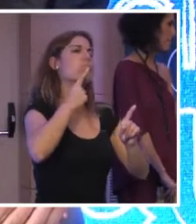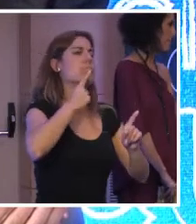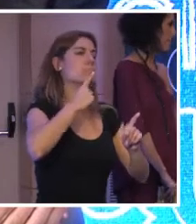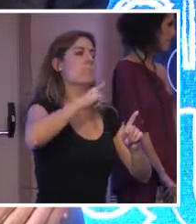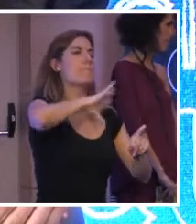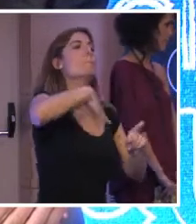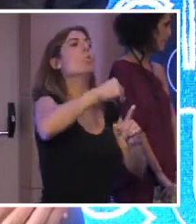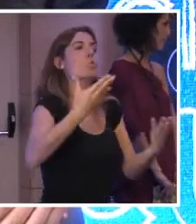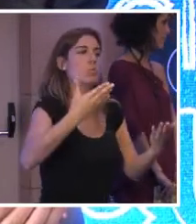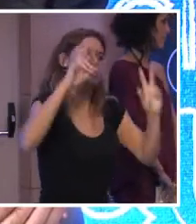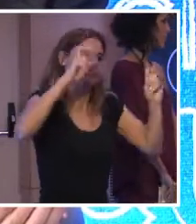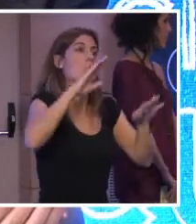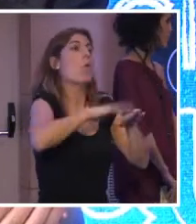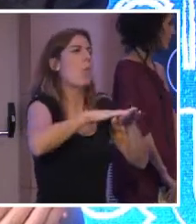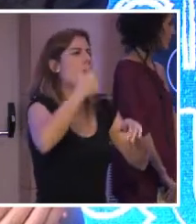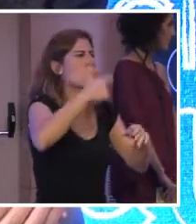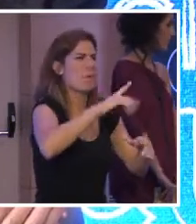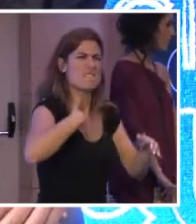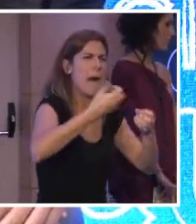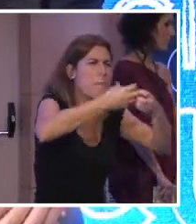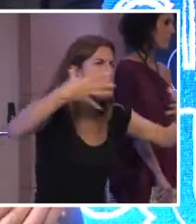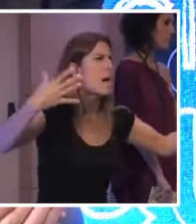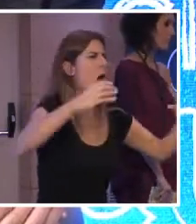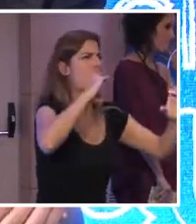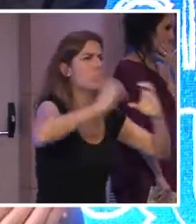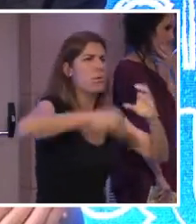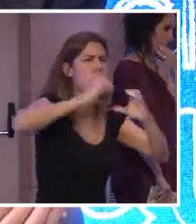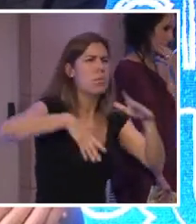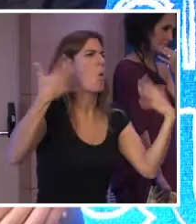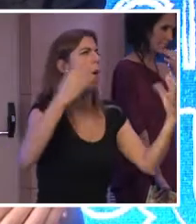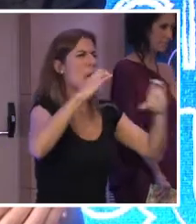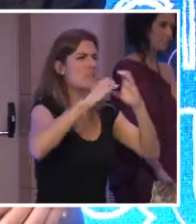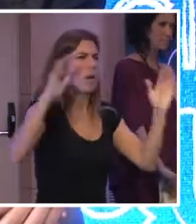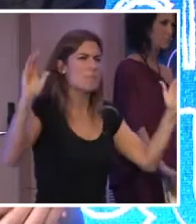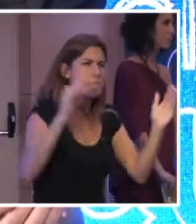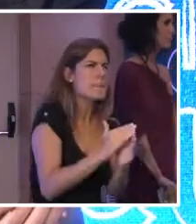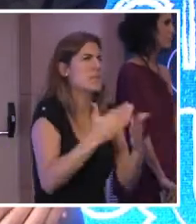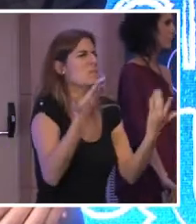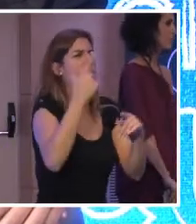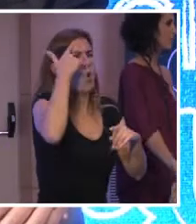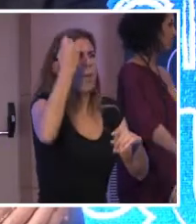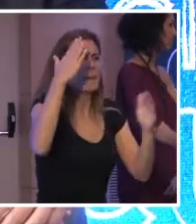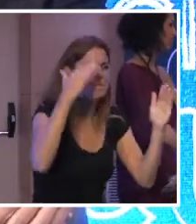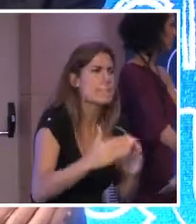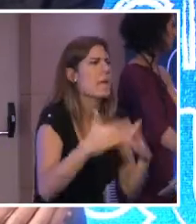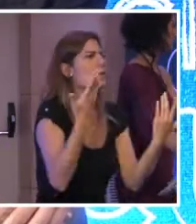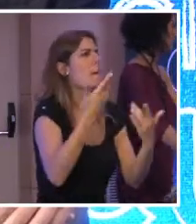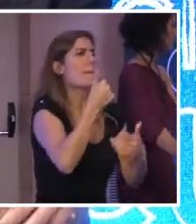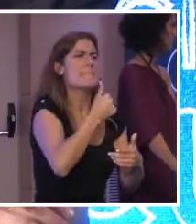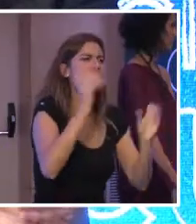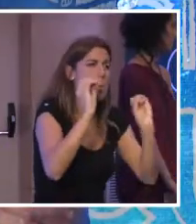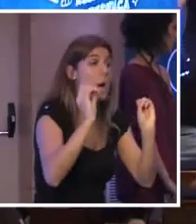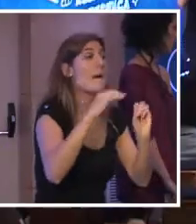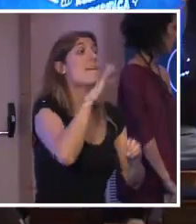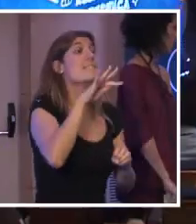falar da incomunicabilidade, para falar do preconceito, da intolerância. Né? Você percebe que a família